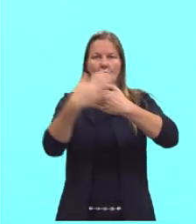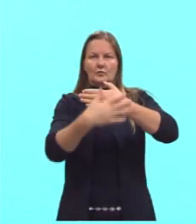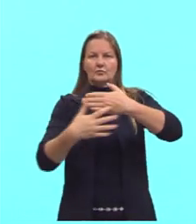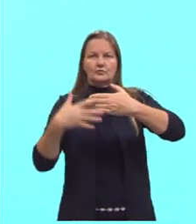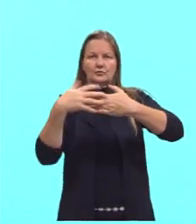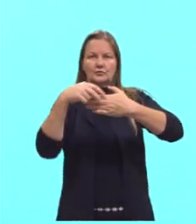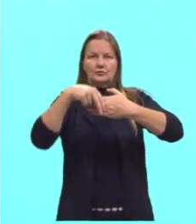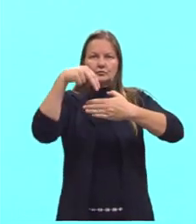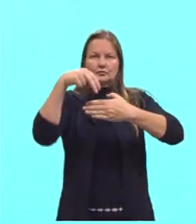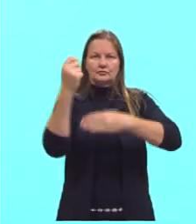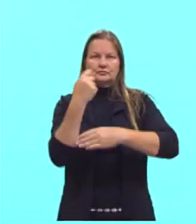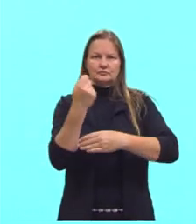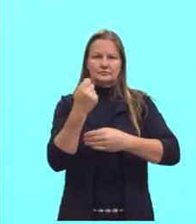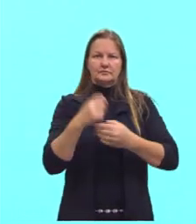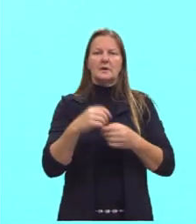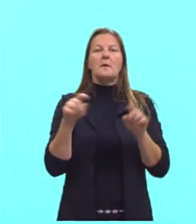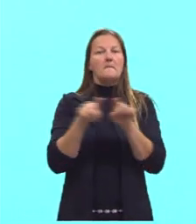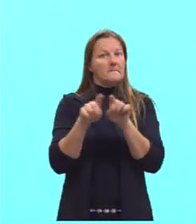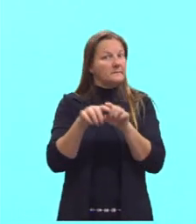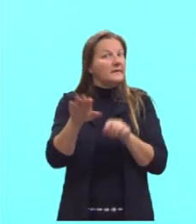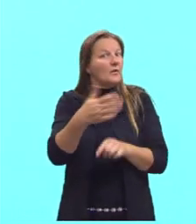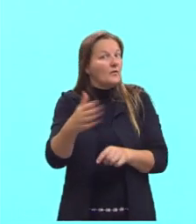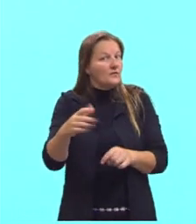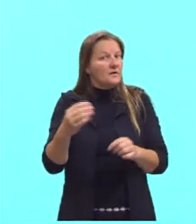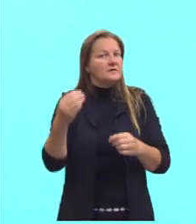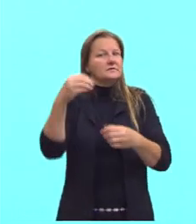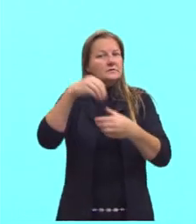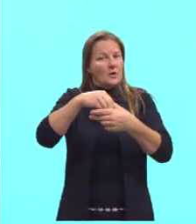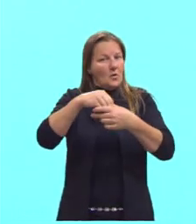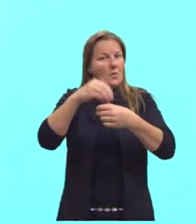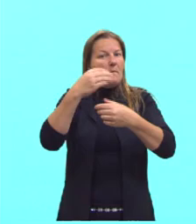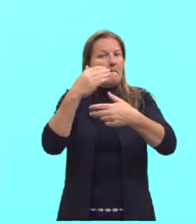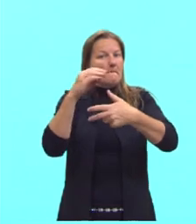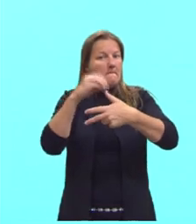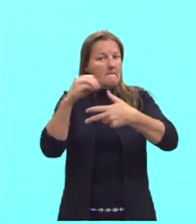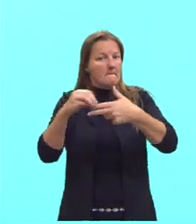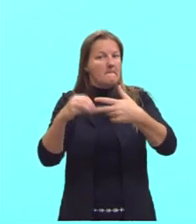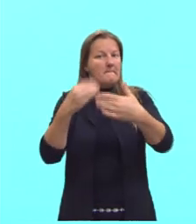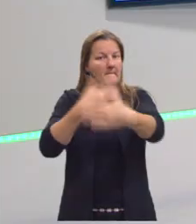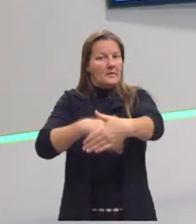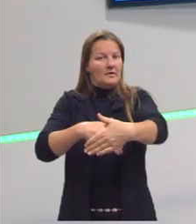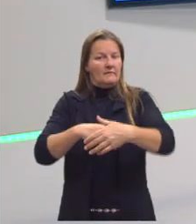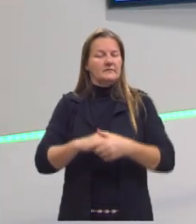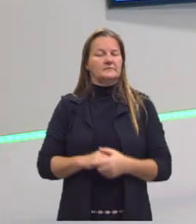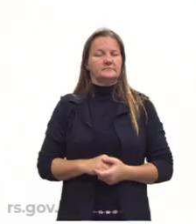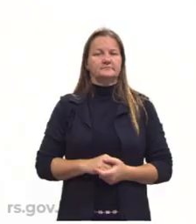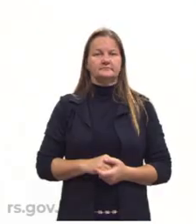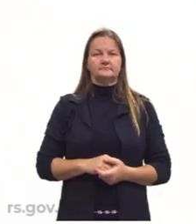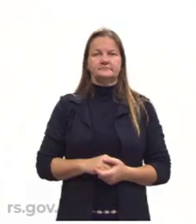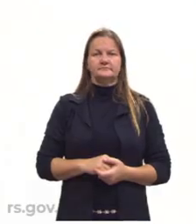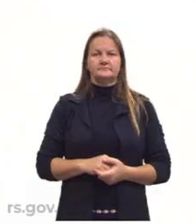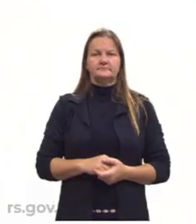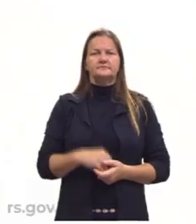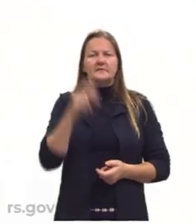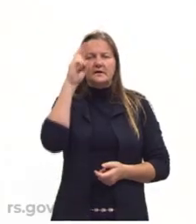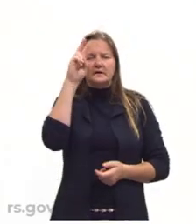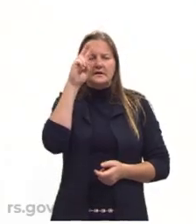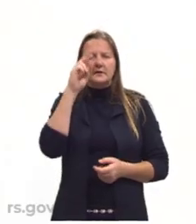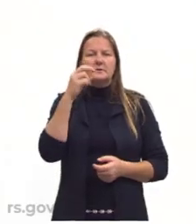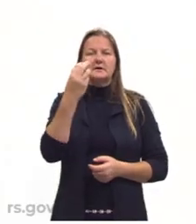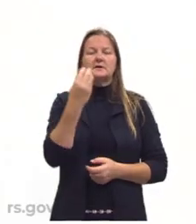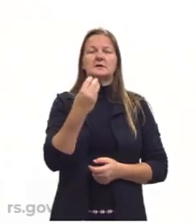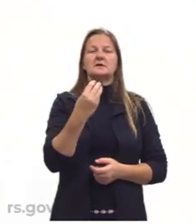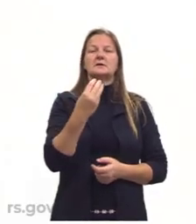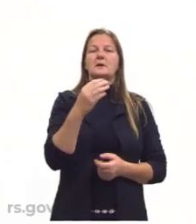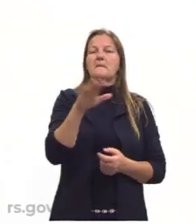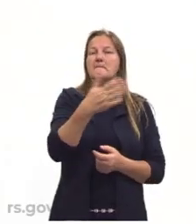esse mapa que importante pode aparecer aí na tua na tua prova né com essa questão aí e lembra então 85